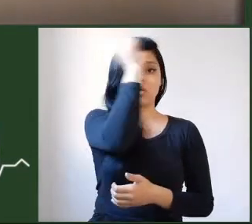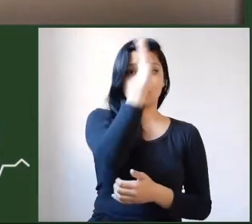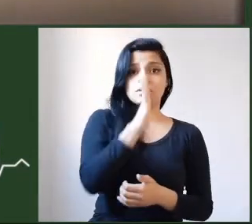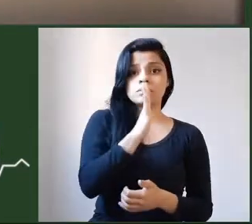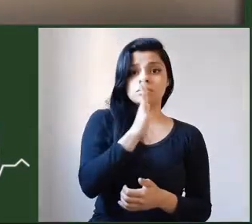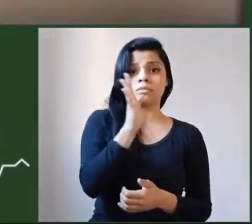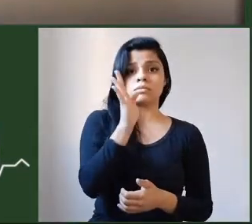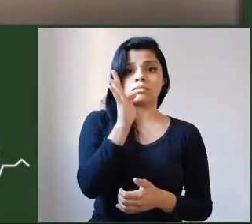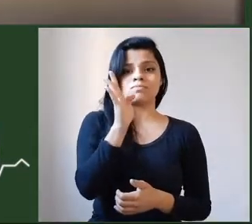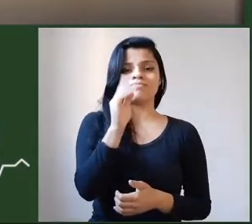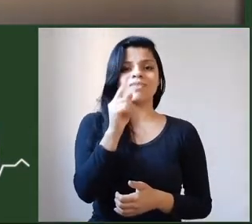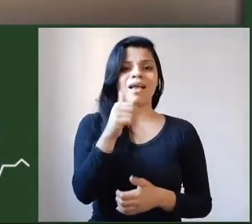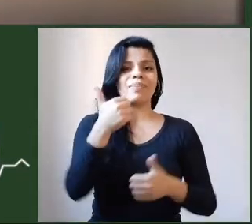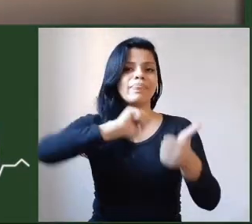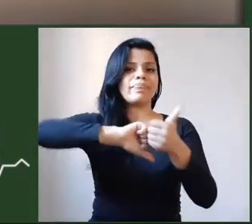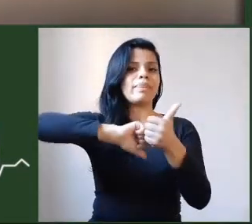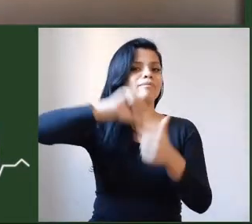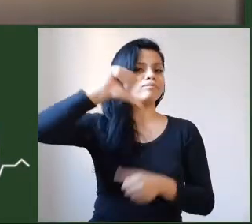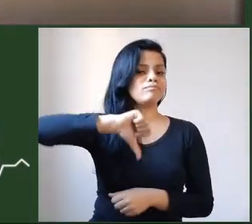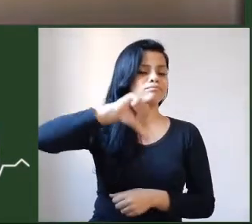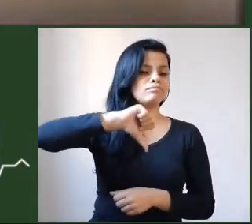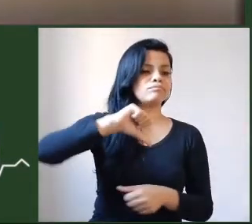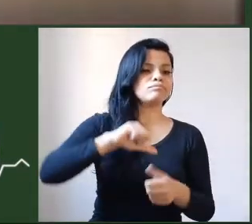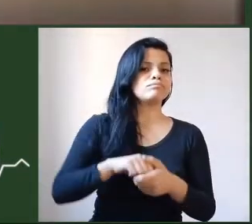e tem uma população muito desassistida.